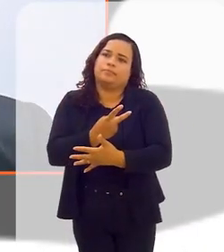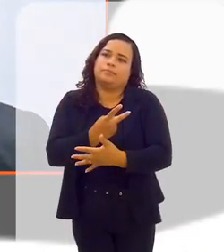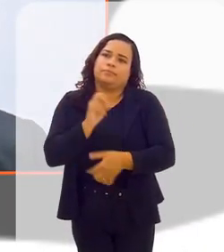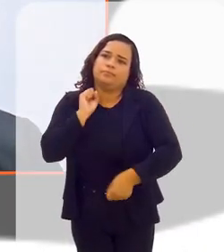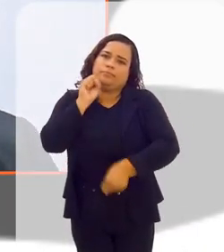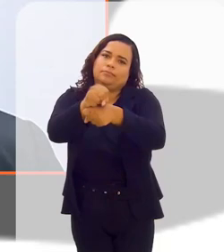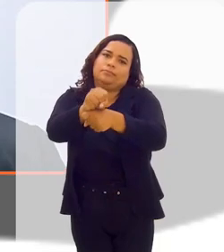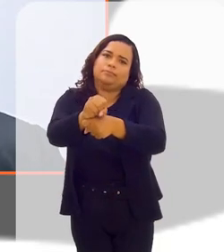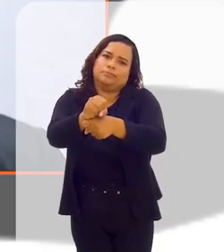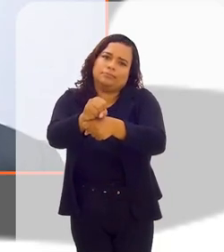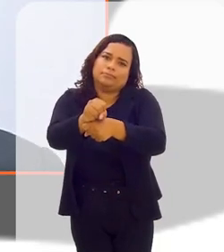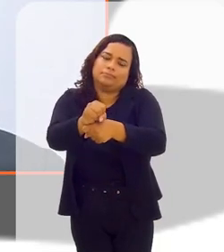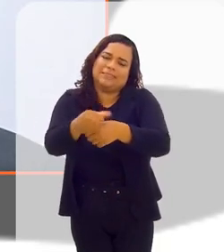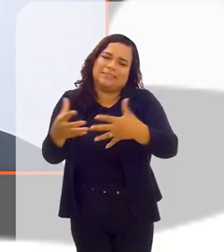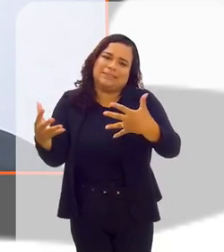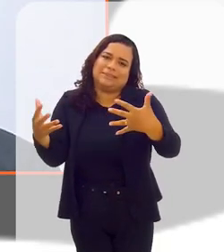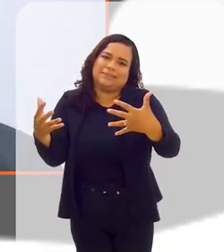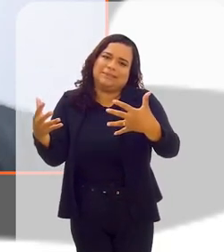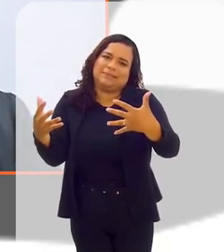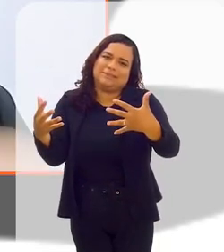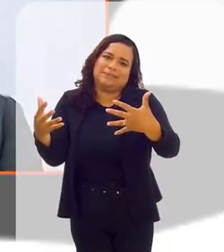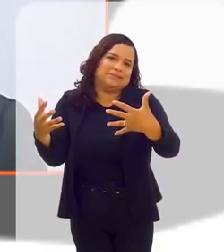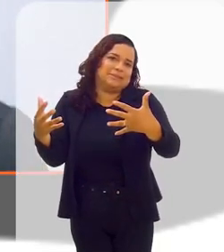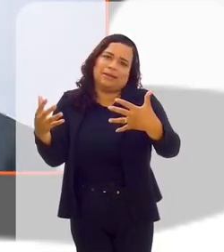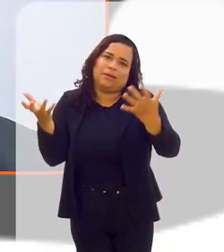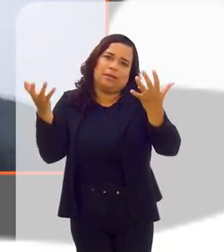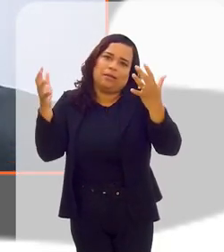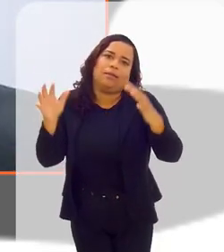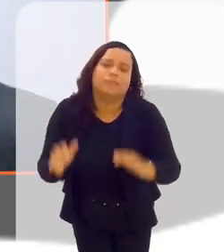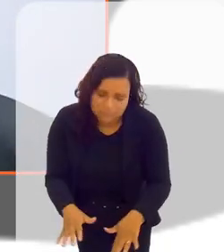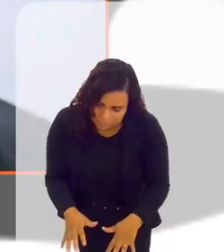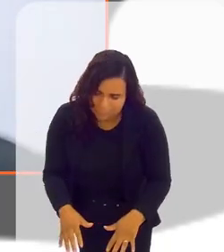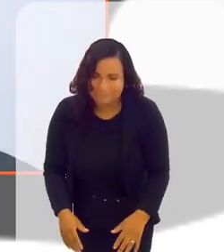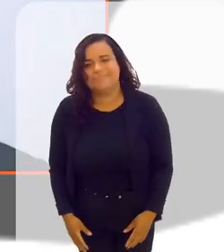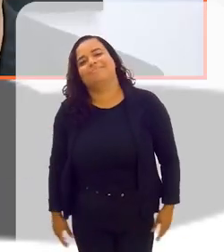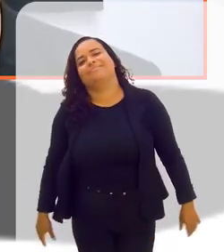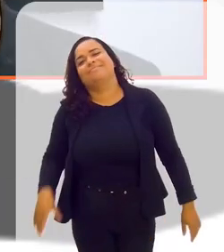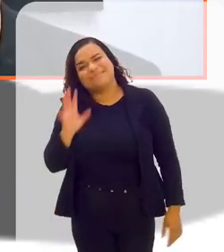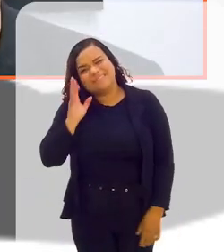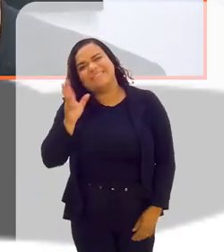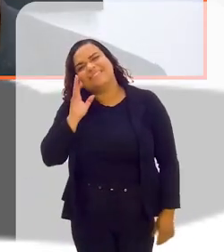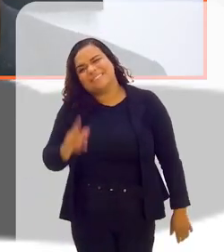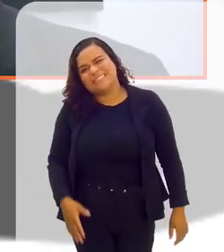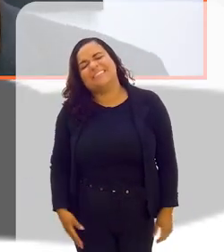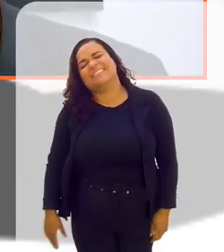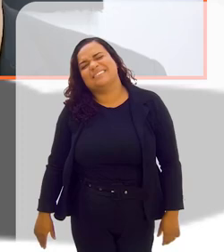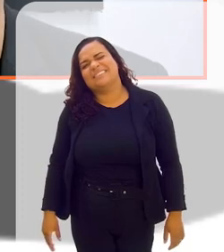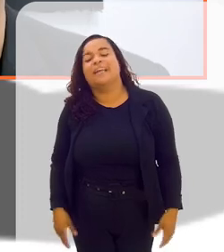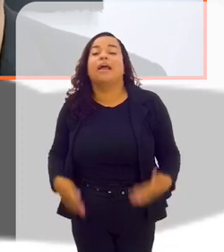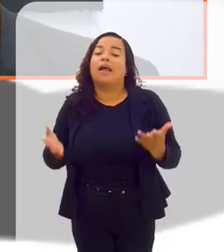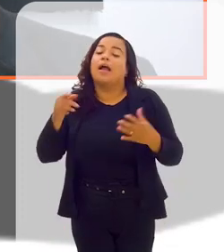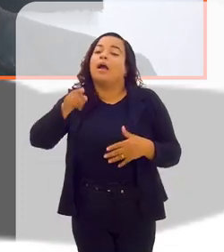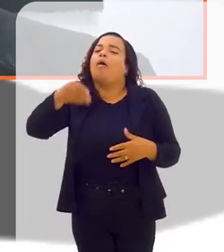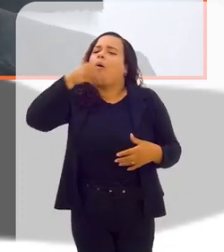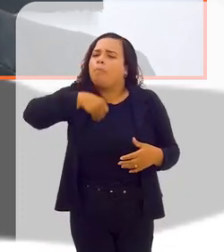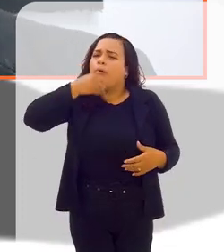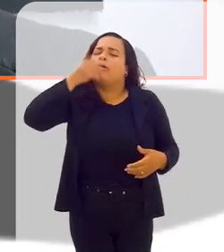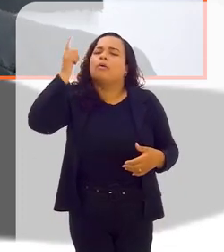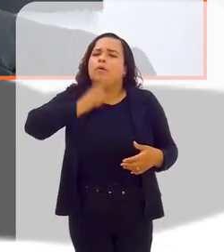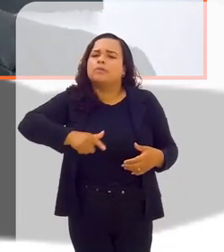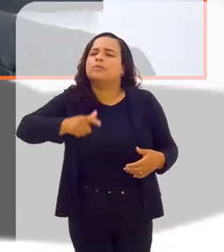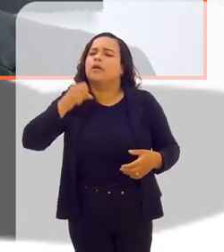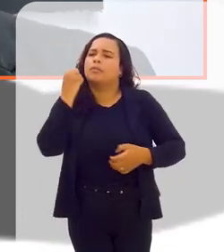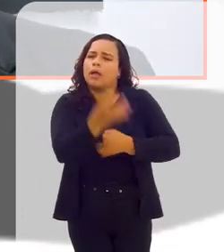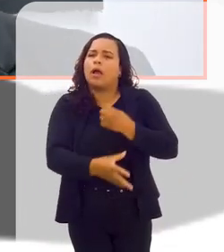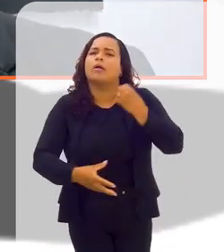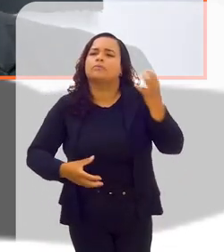nessa que, quando teve o break, foi assim, capotou a carroça. Eu imagino. E aí você teve oportunidade,